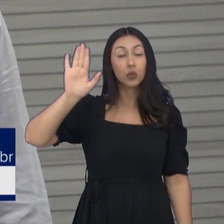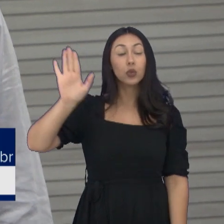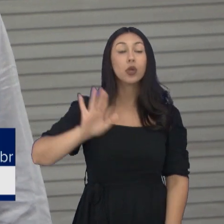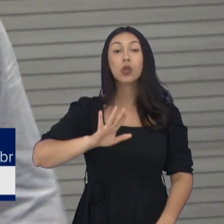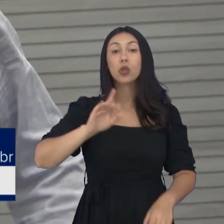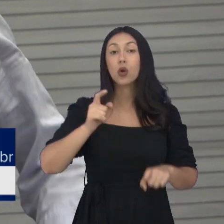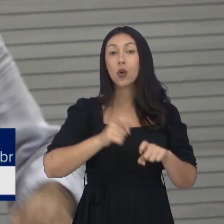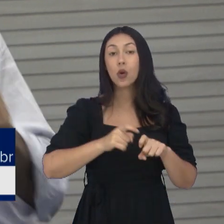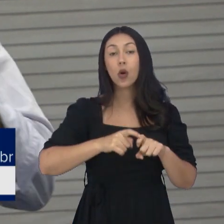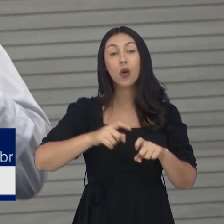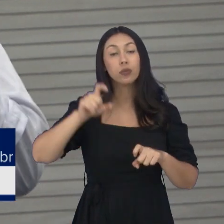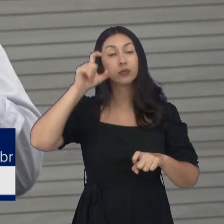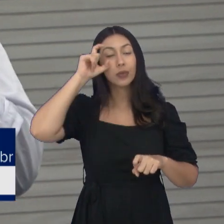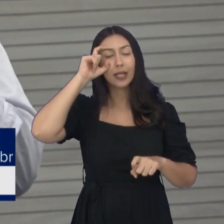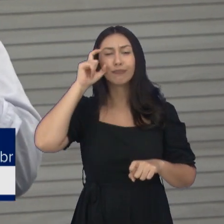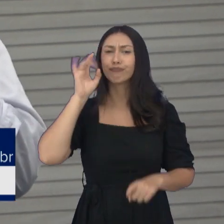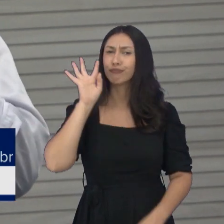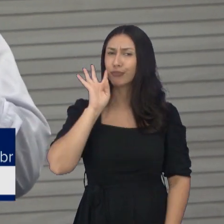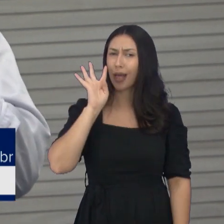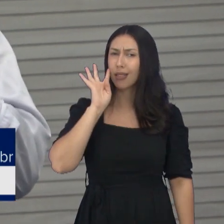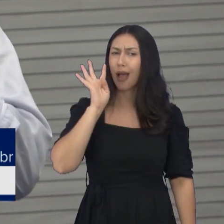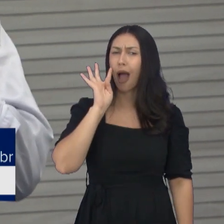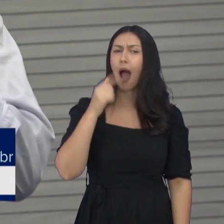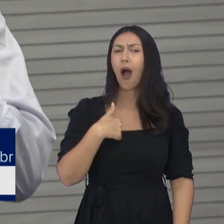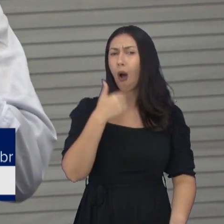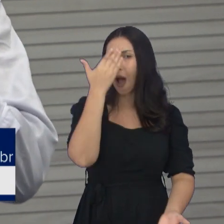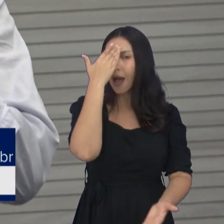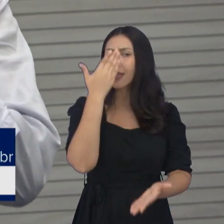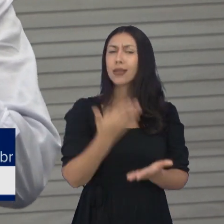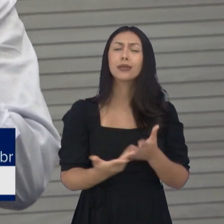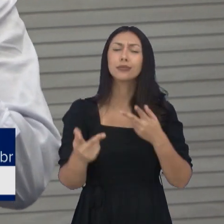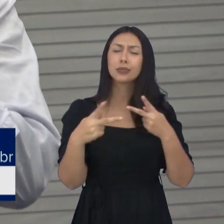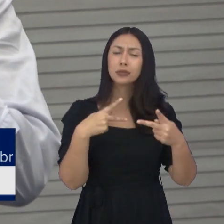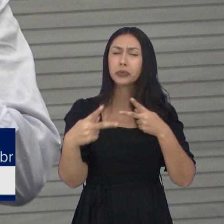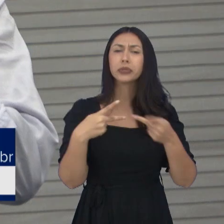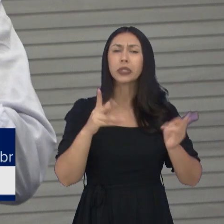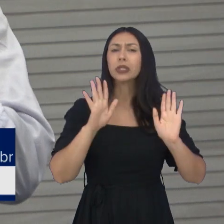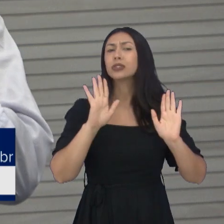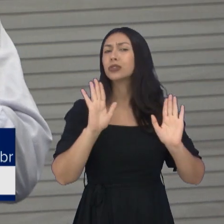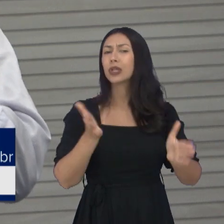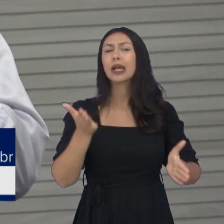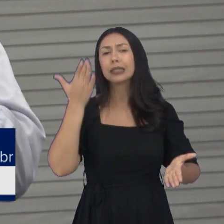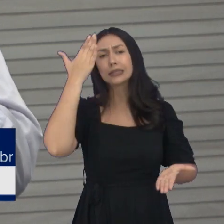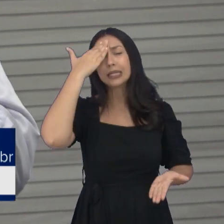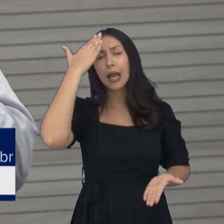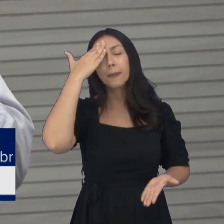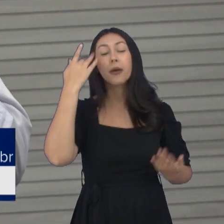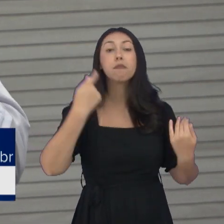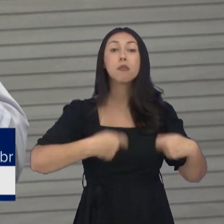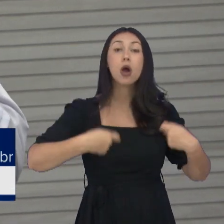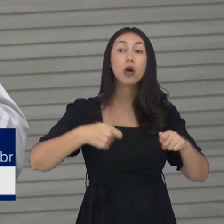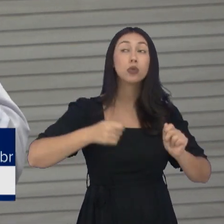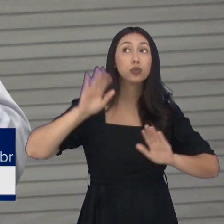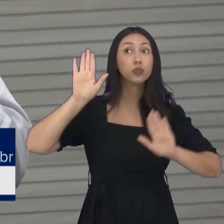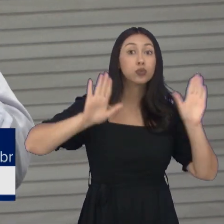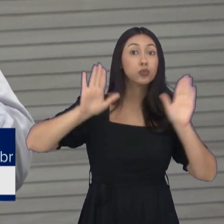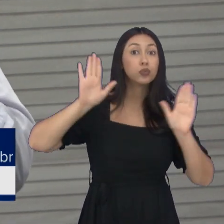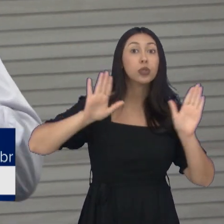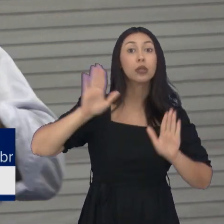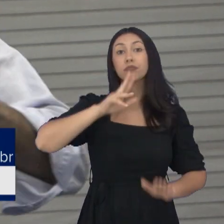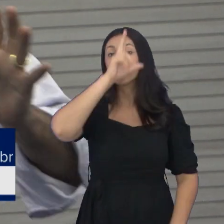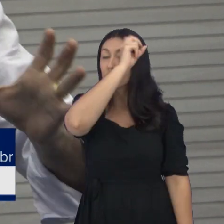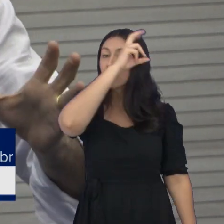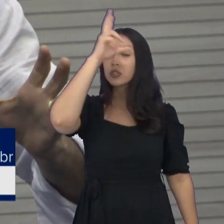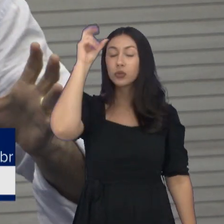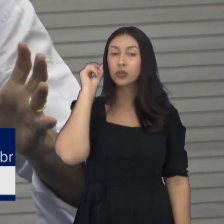bacana. Acredito que São José dos Campos já defende essa tese, né? A gente precisa ter candidatos para o executivo. E Dr. Elton, com